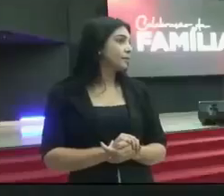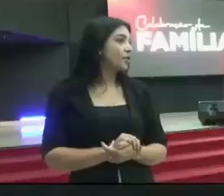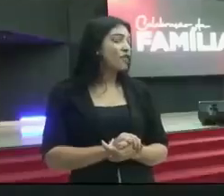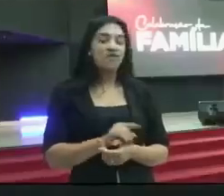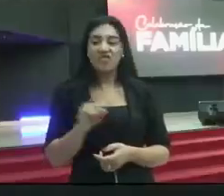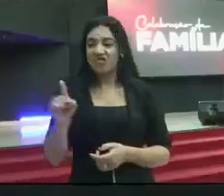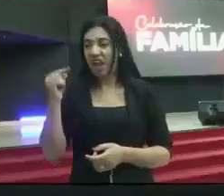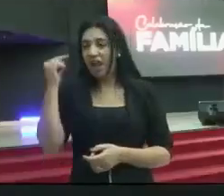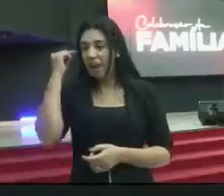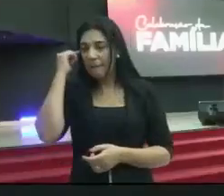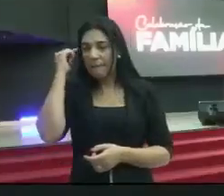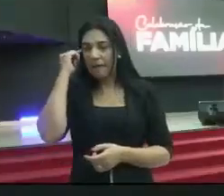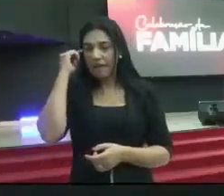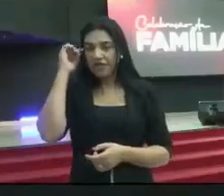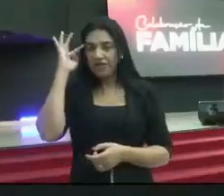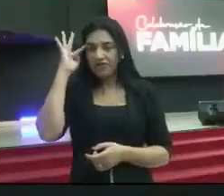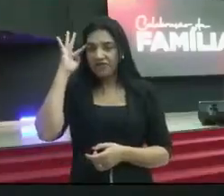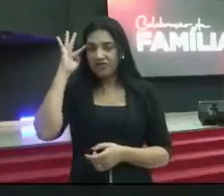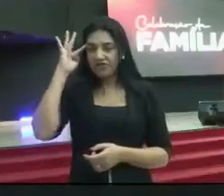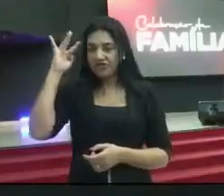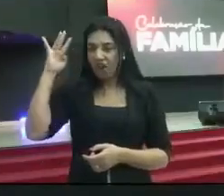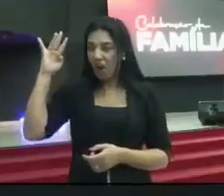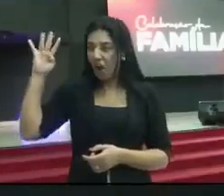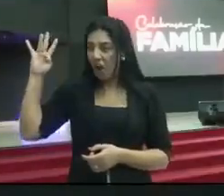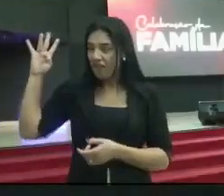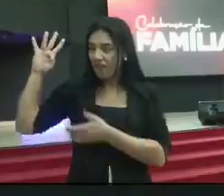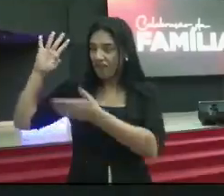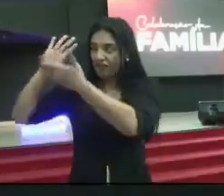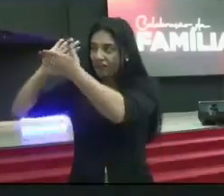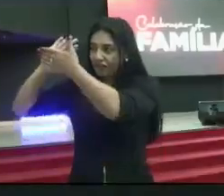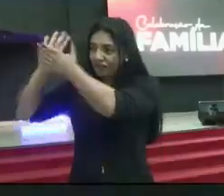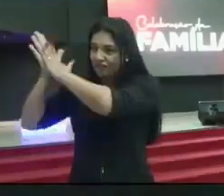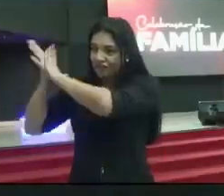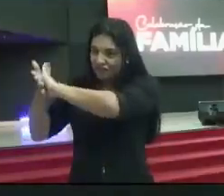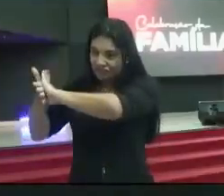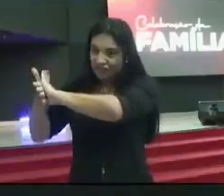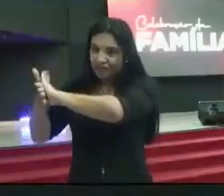Você que acha que os teus sonhos foram despedaçados pela vida.